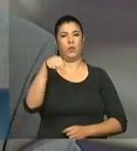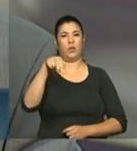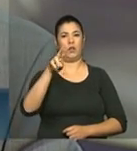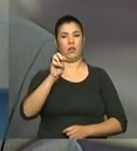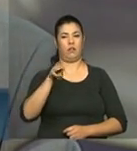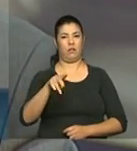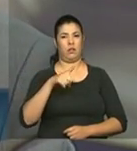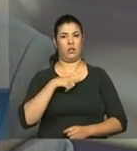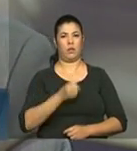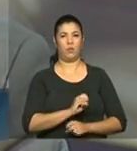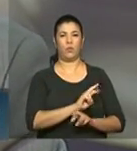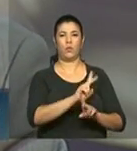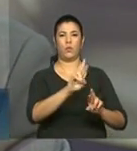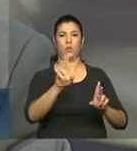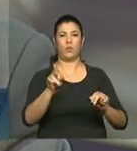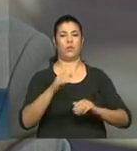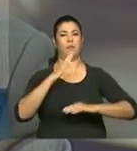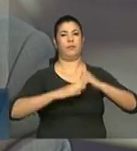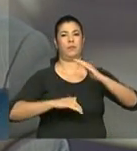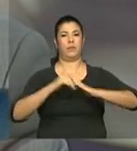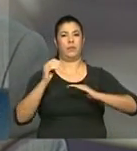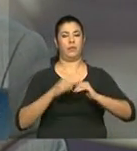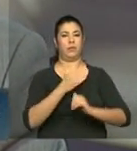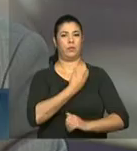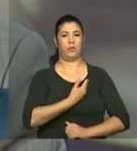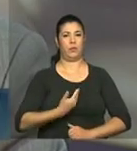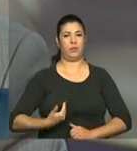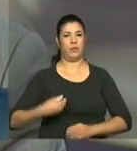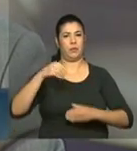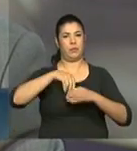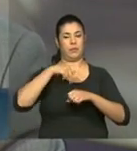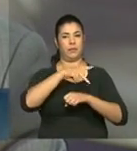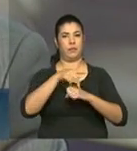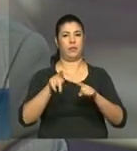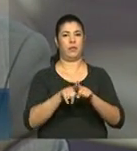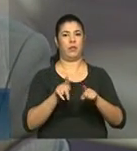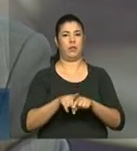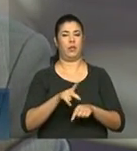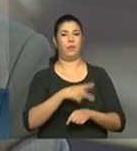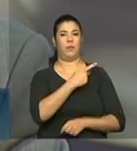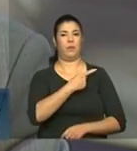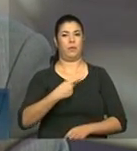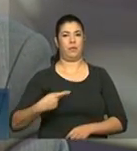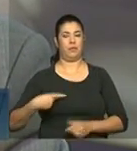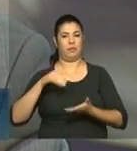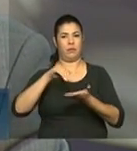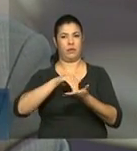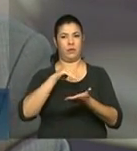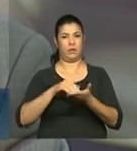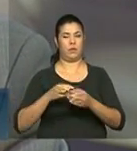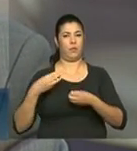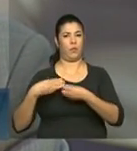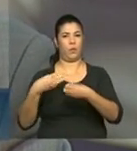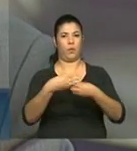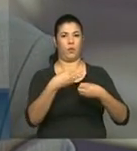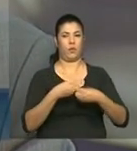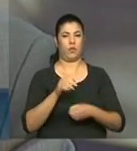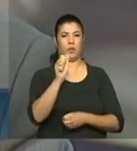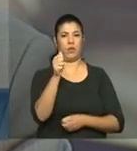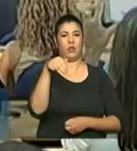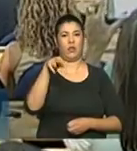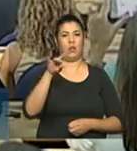ações de saúde pública no nosso país, o presidente do Conselho Nacional de Secretários Municipais de Saúde, Antônio Carlos